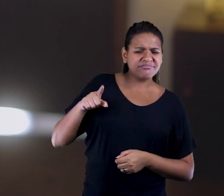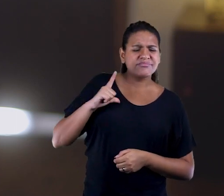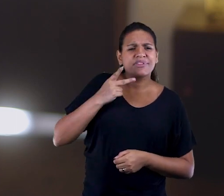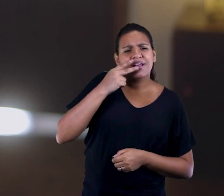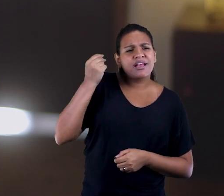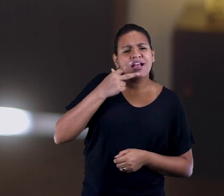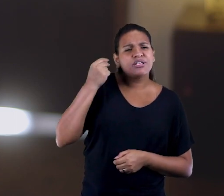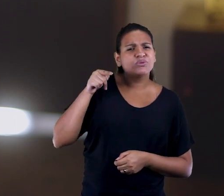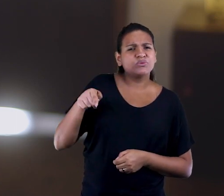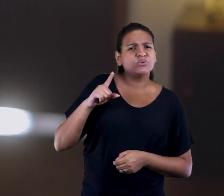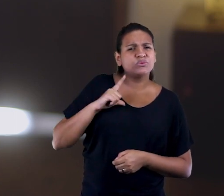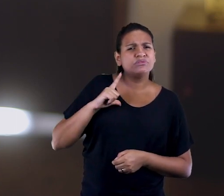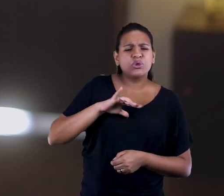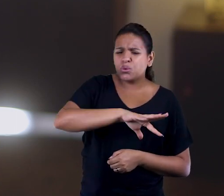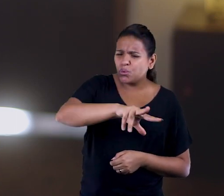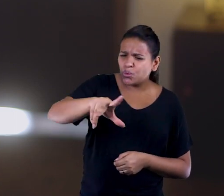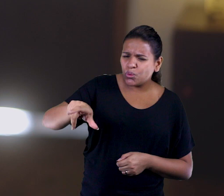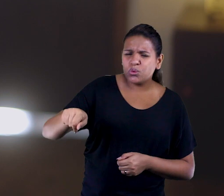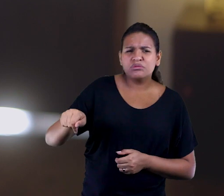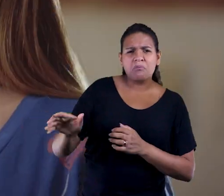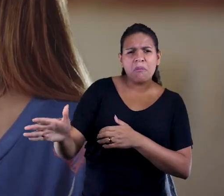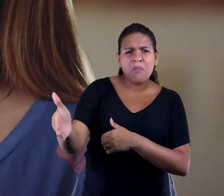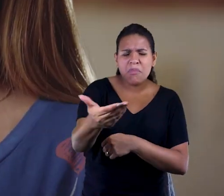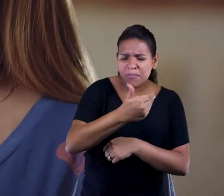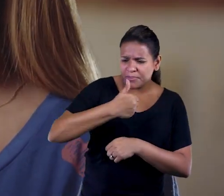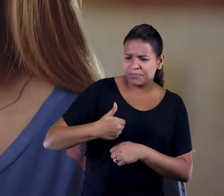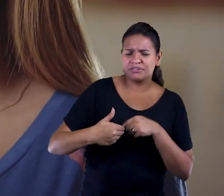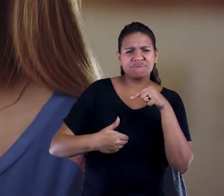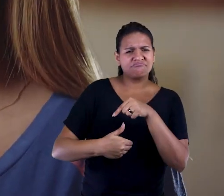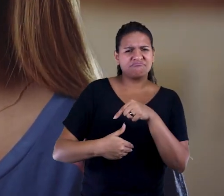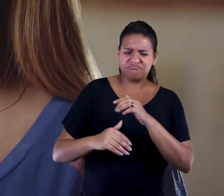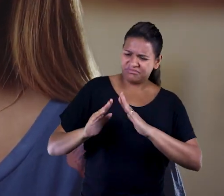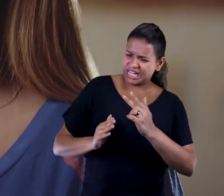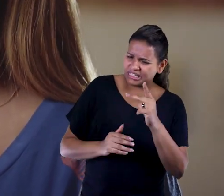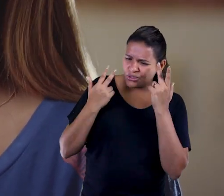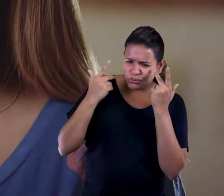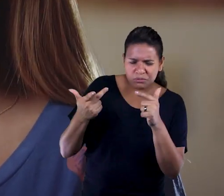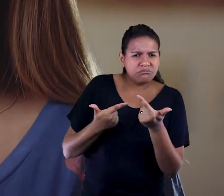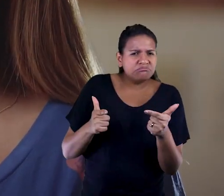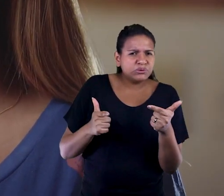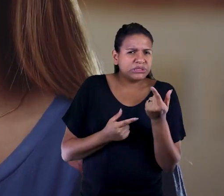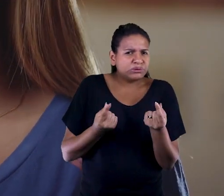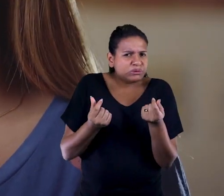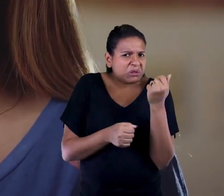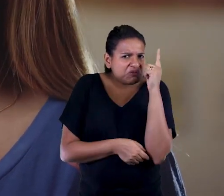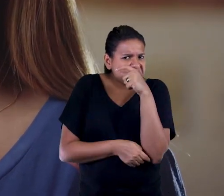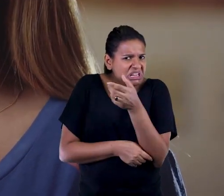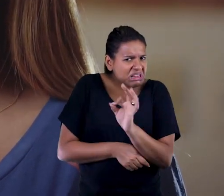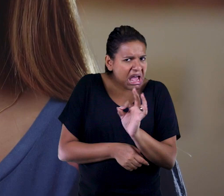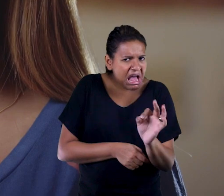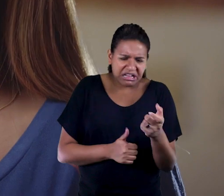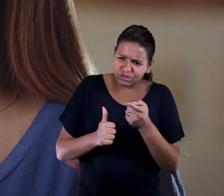gatos e não passasse por dificuldades financeiras, mas era uma coisa que eu não podia também falar nada porque eu não conhecia